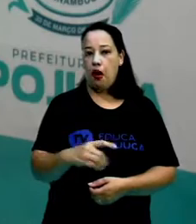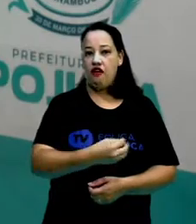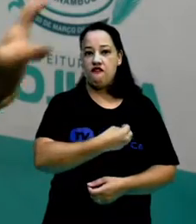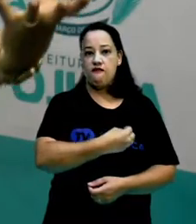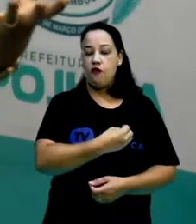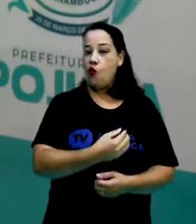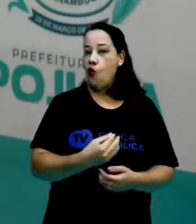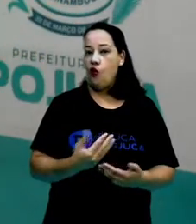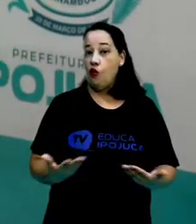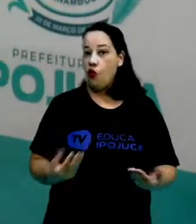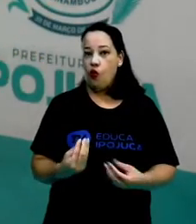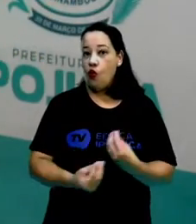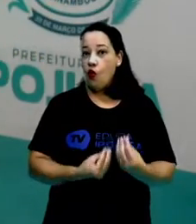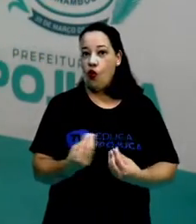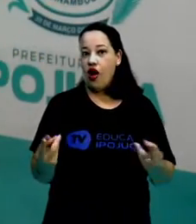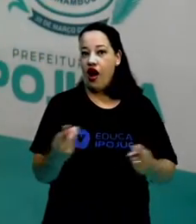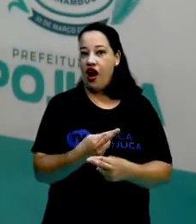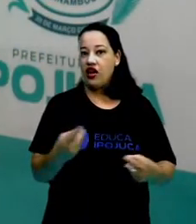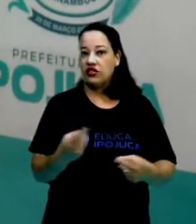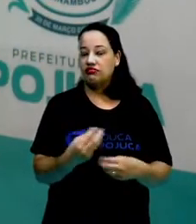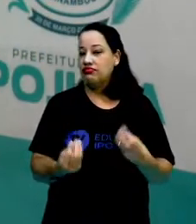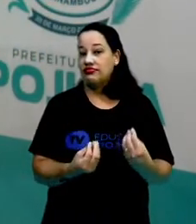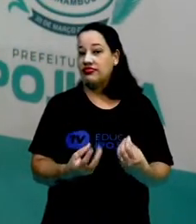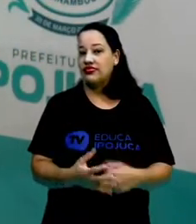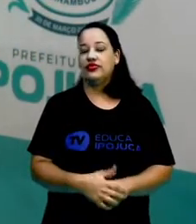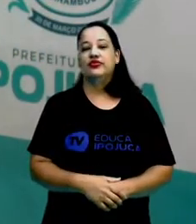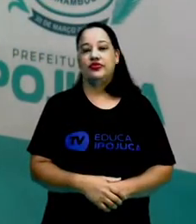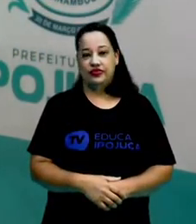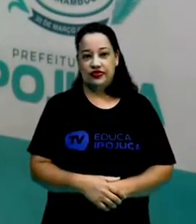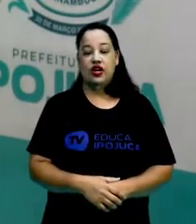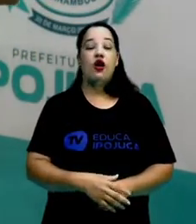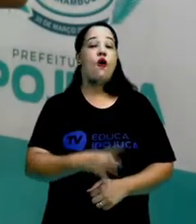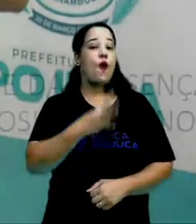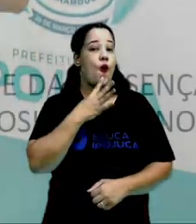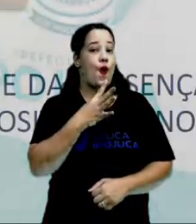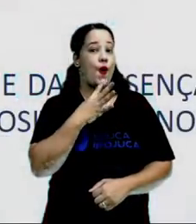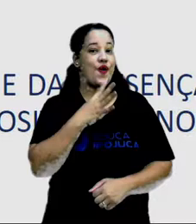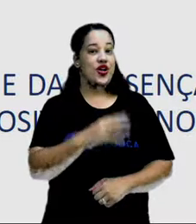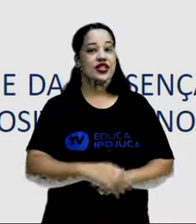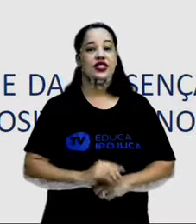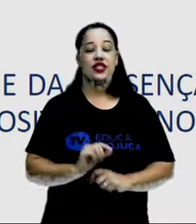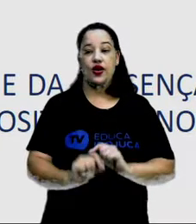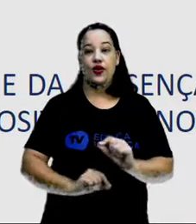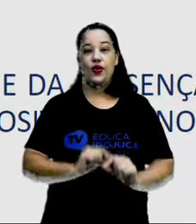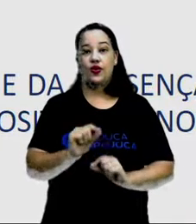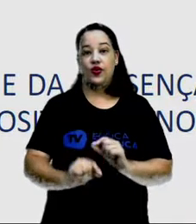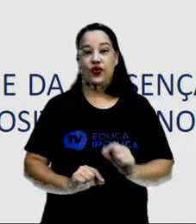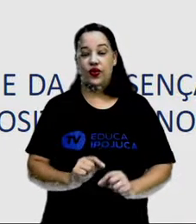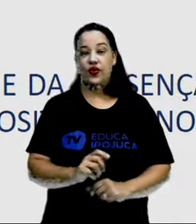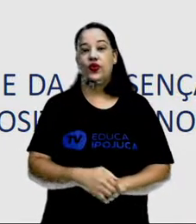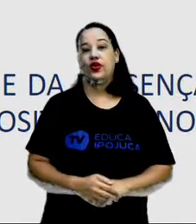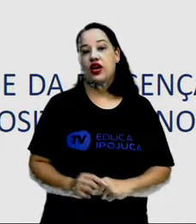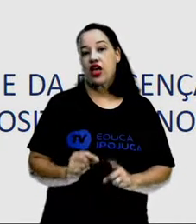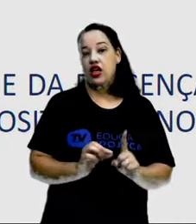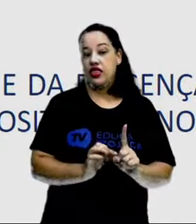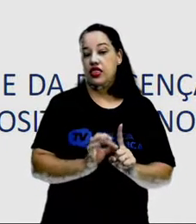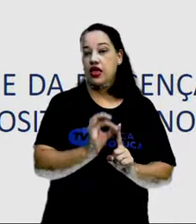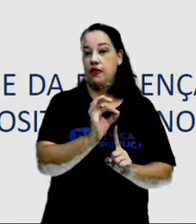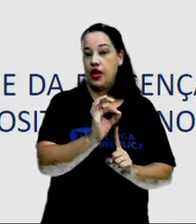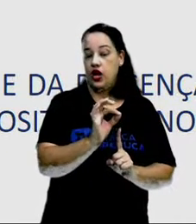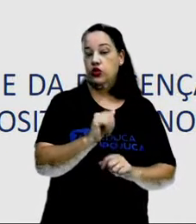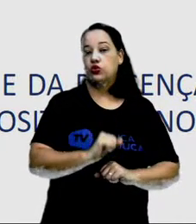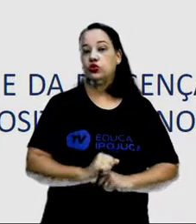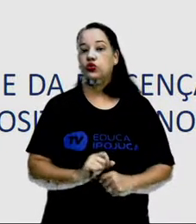relaciona? Vamos por aí, por esse entendimento. Conhecer a importância da temperatura, da umidade e